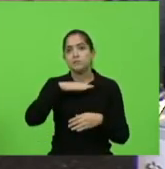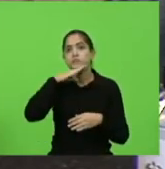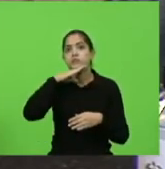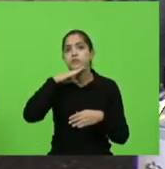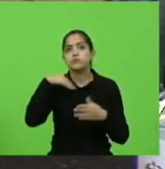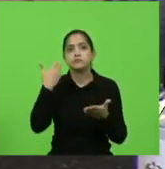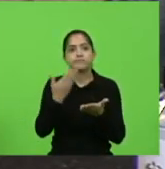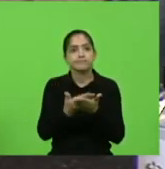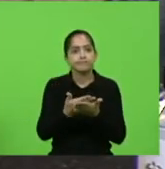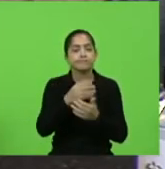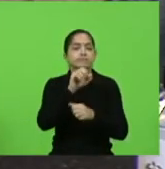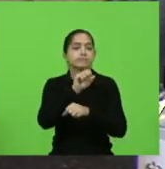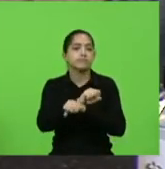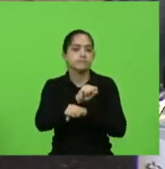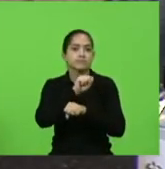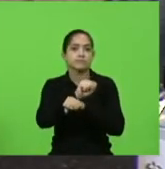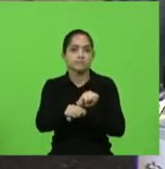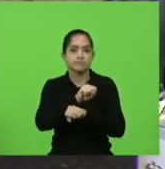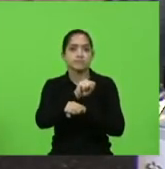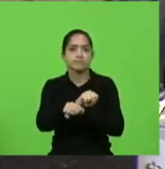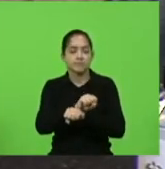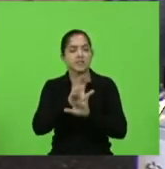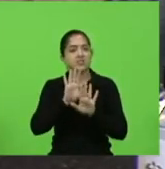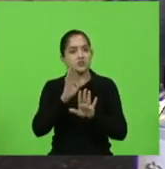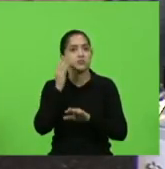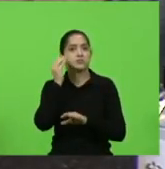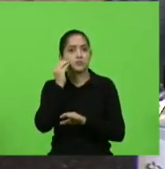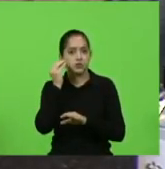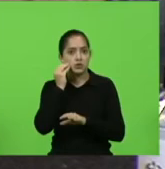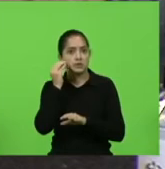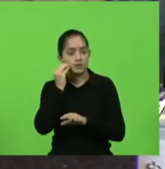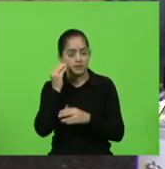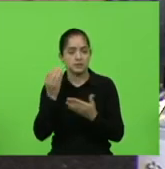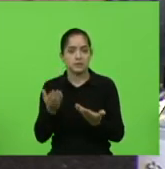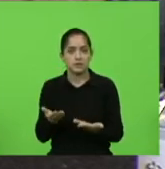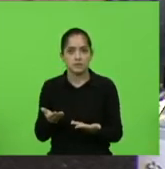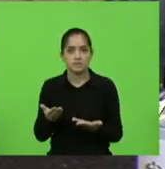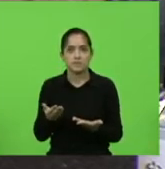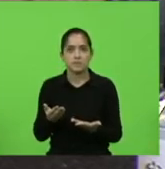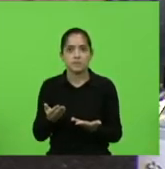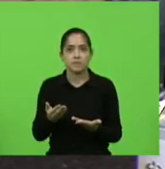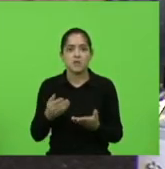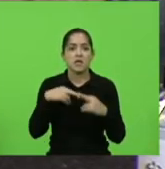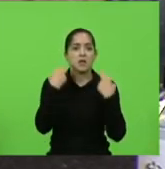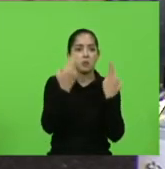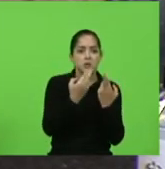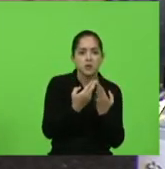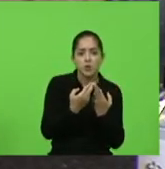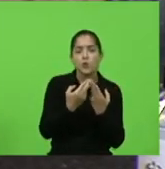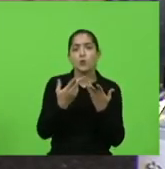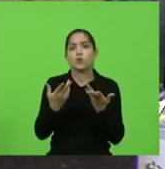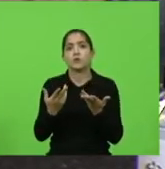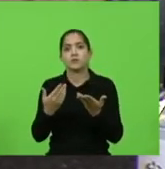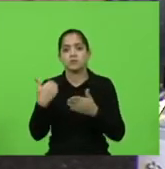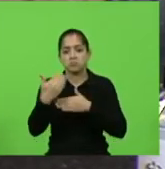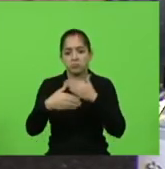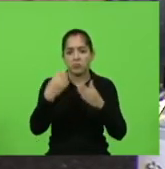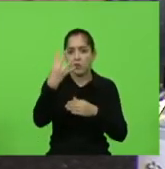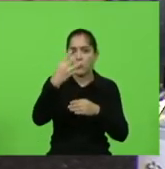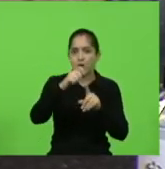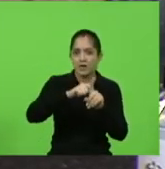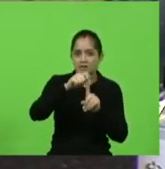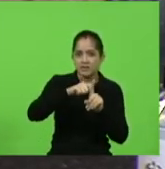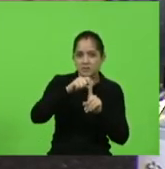aguardamos, aguardamos. E eu já tentei, senhores, eu já tentei. Reuniões com o governador é a cada 4 meses. Não sei se ele não